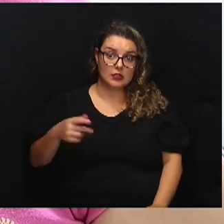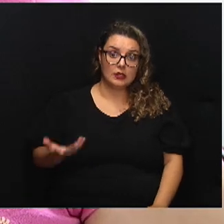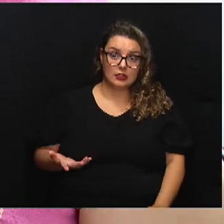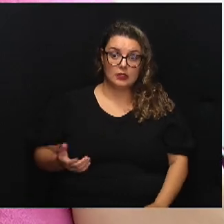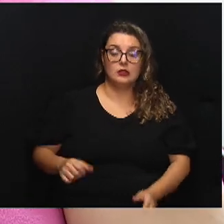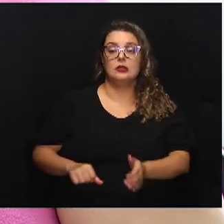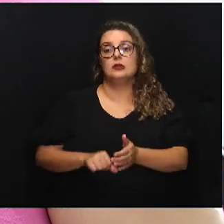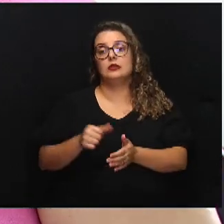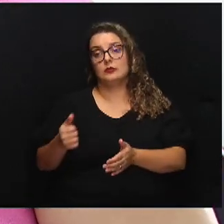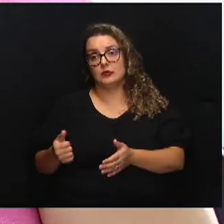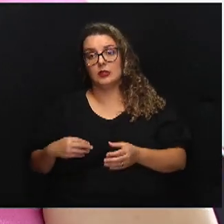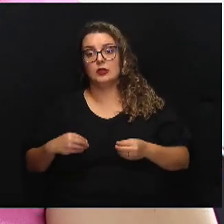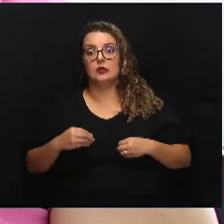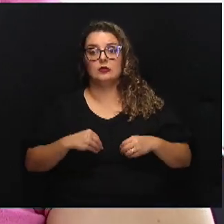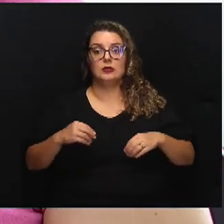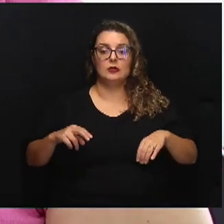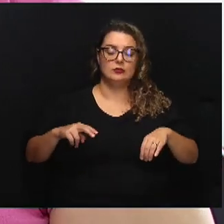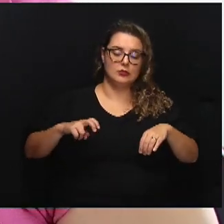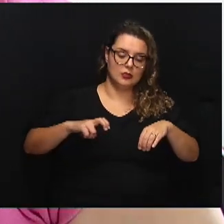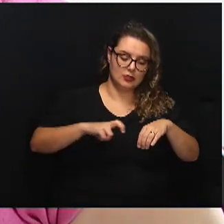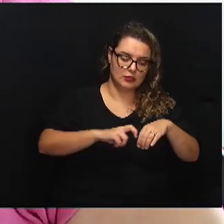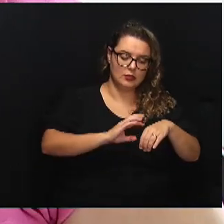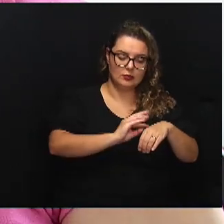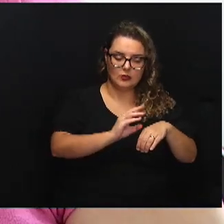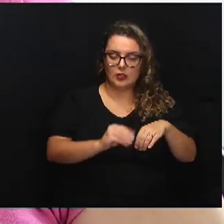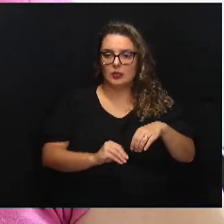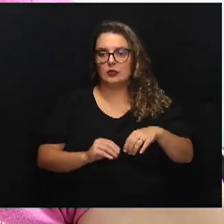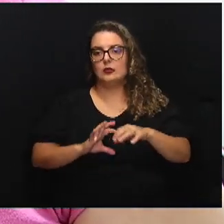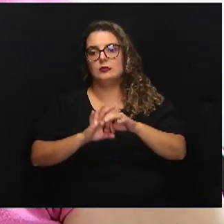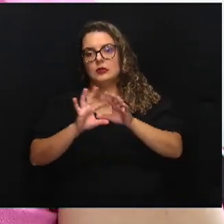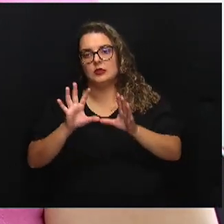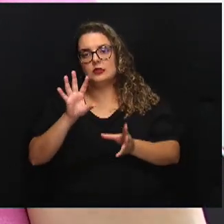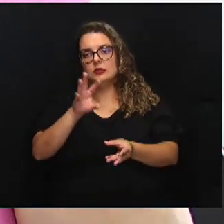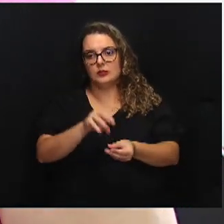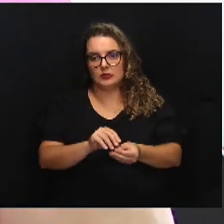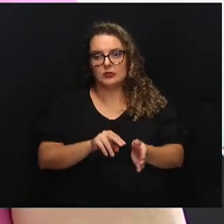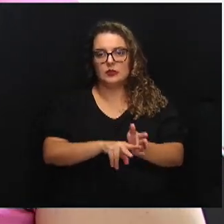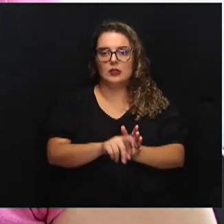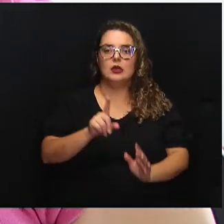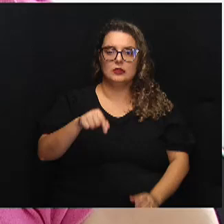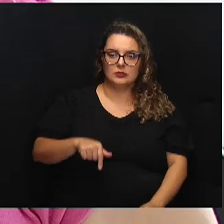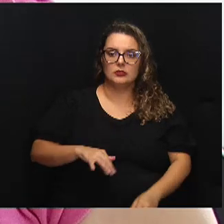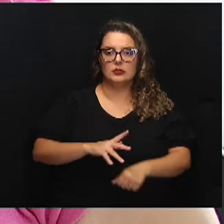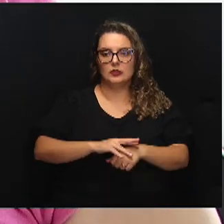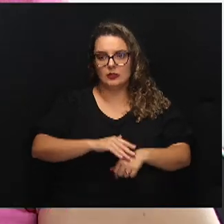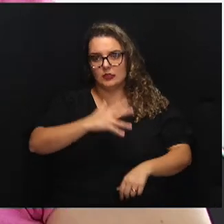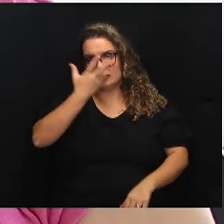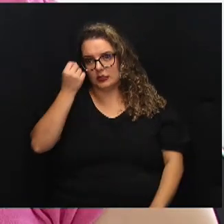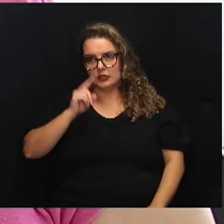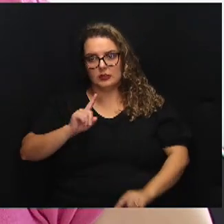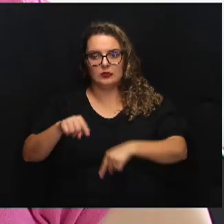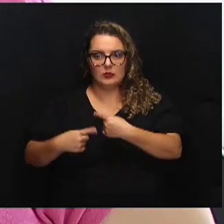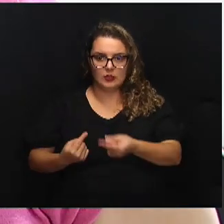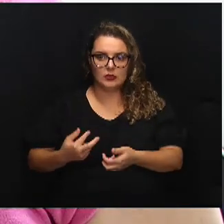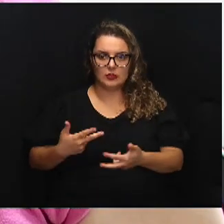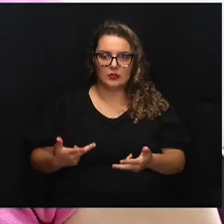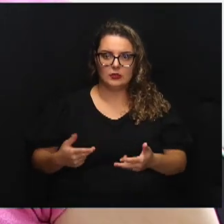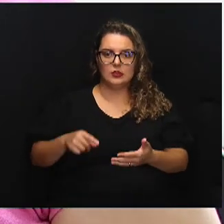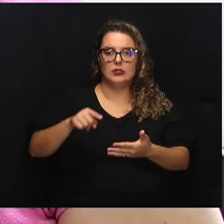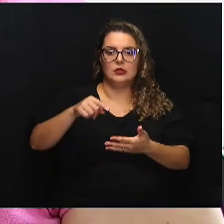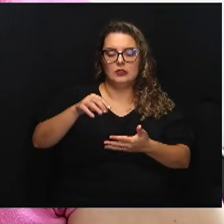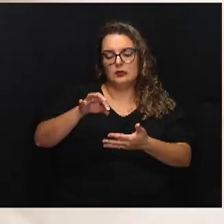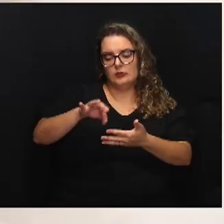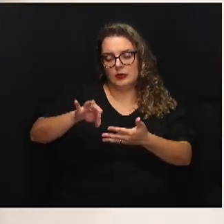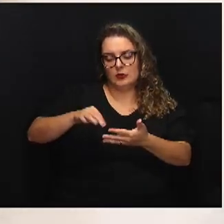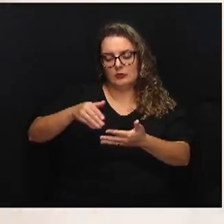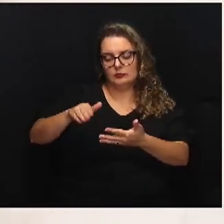vamos ter que fazer exames de imagem para realmente fechar o diagnóstico que sim, é realmente o Alzheimer e não outra coisa. A gente vai excluir primeiro outras